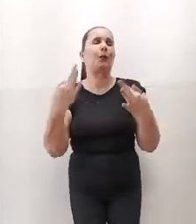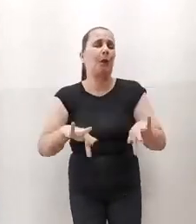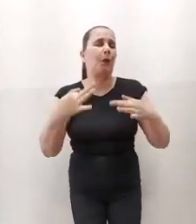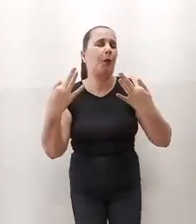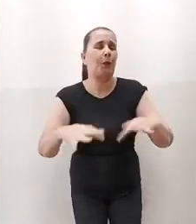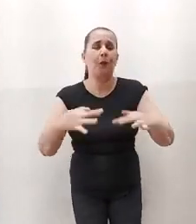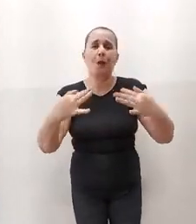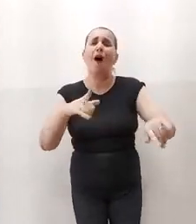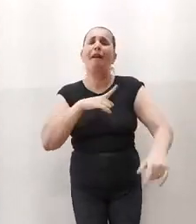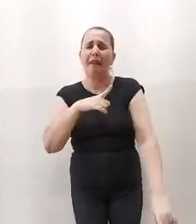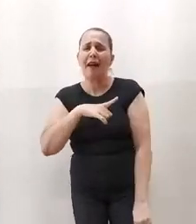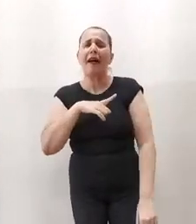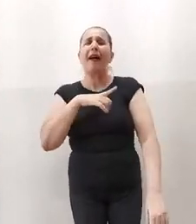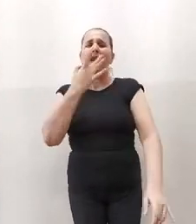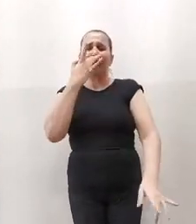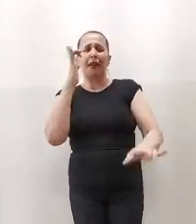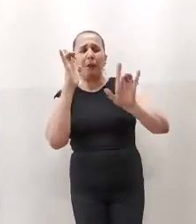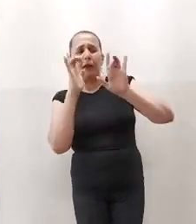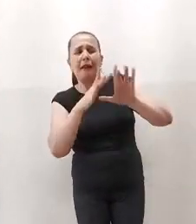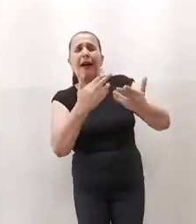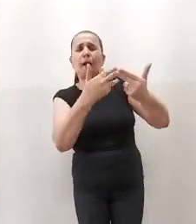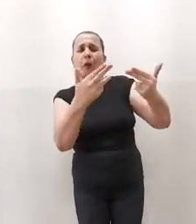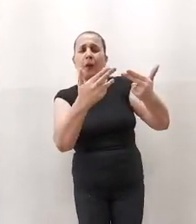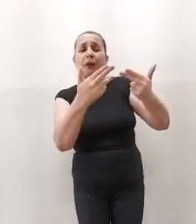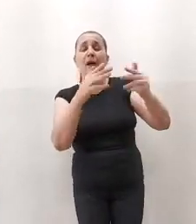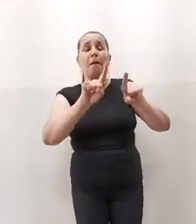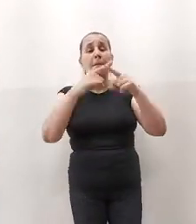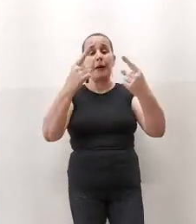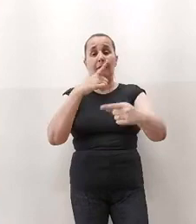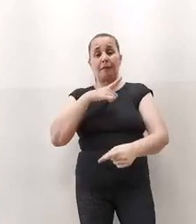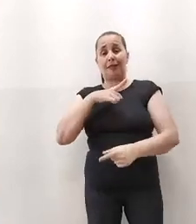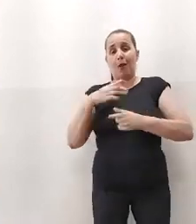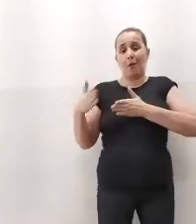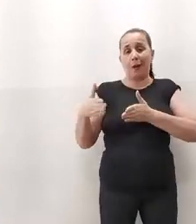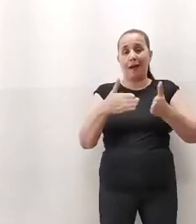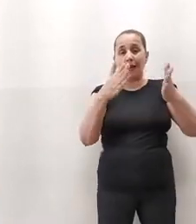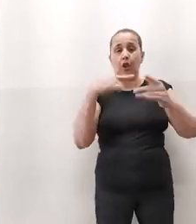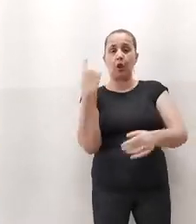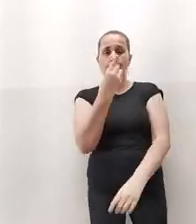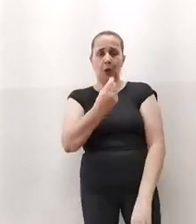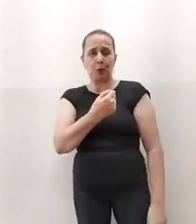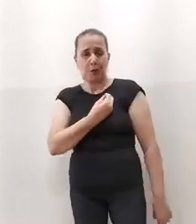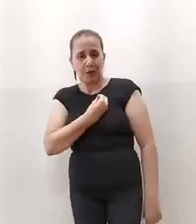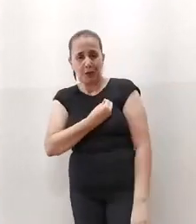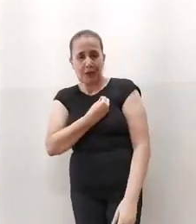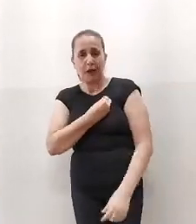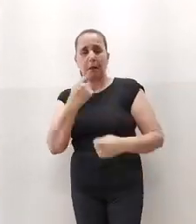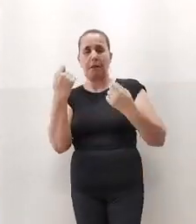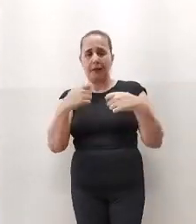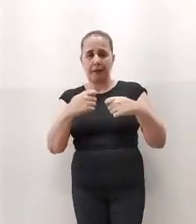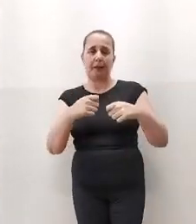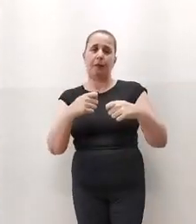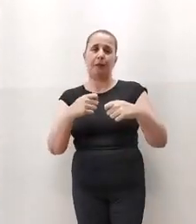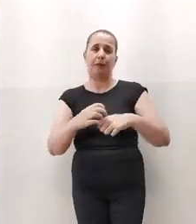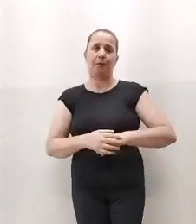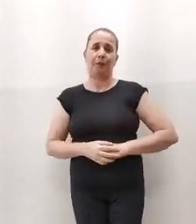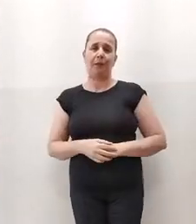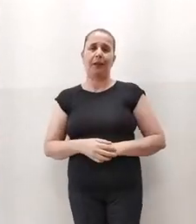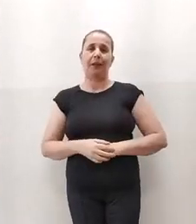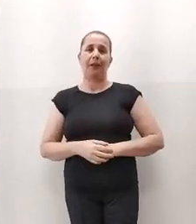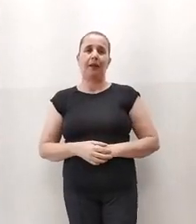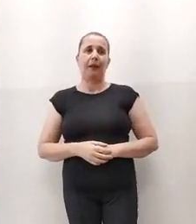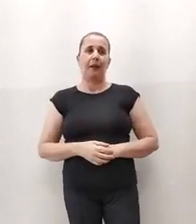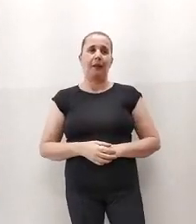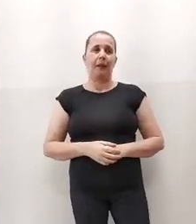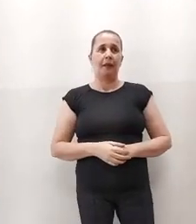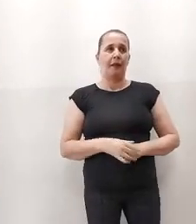e teremos que negar muitas coisas, porém, essa é uma carreira que todos nós iremos caminhar